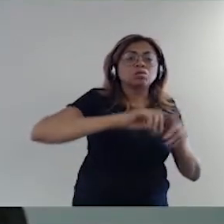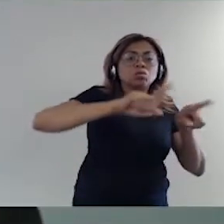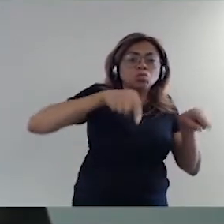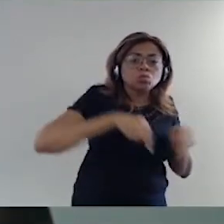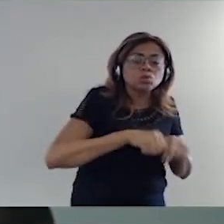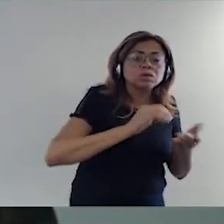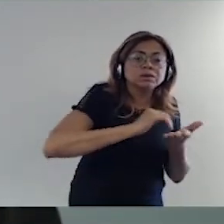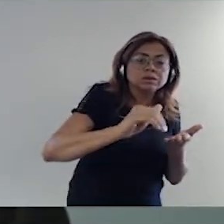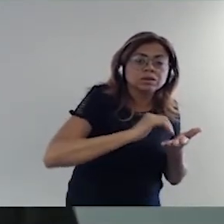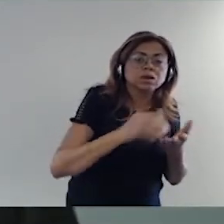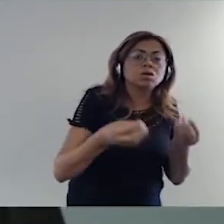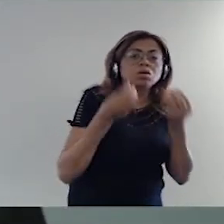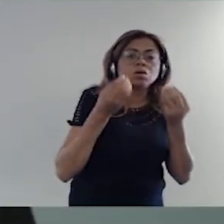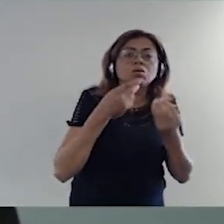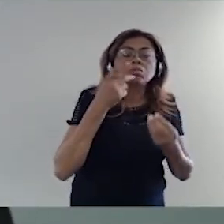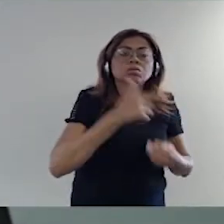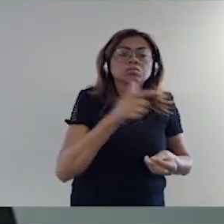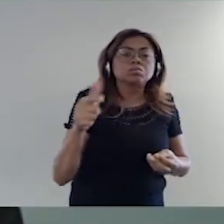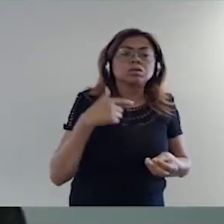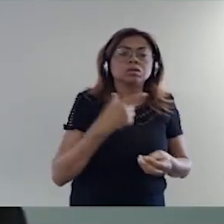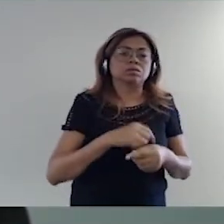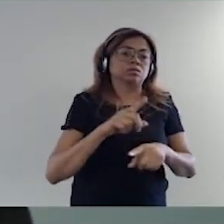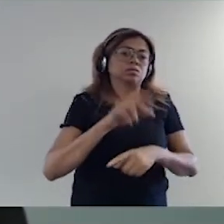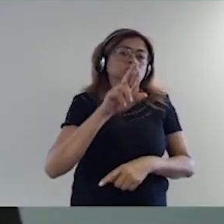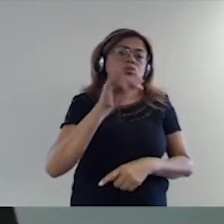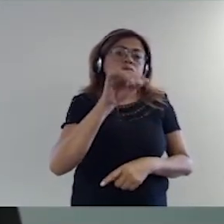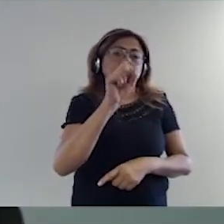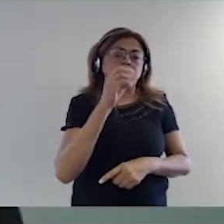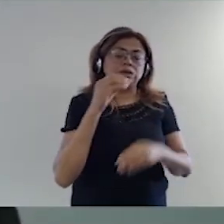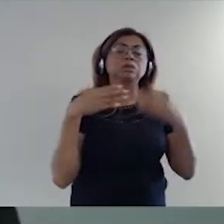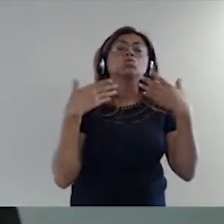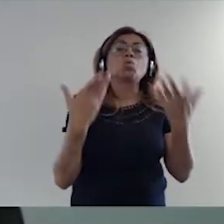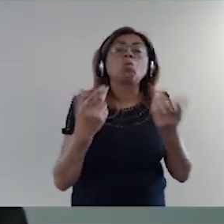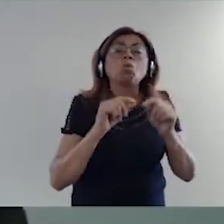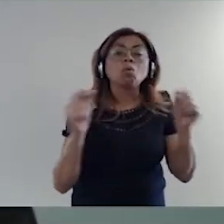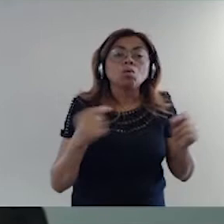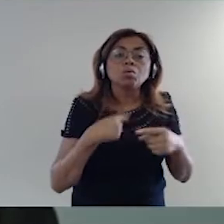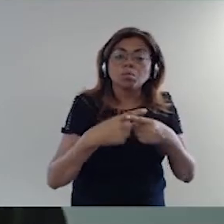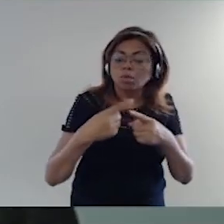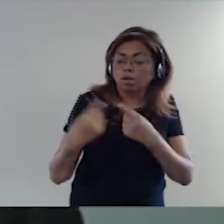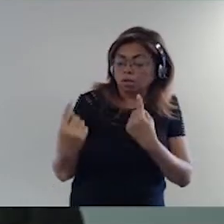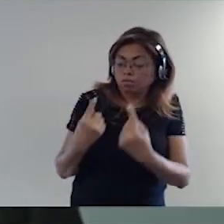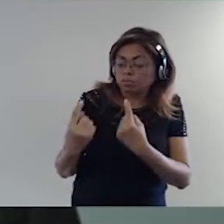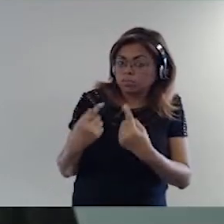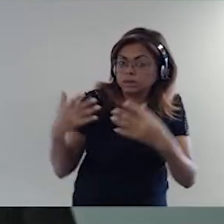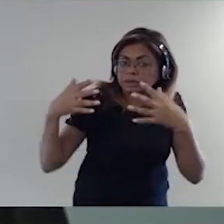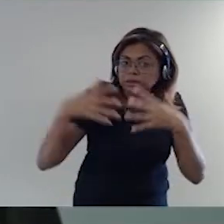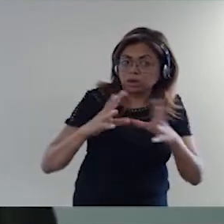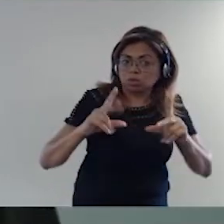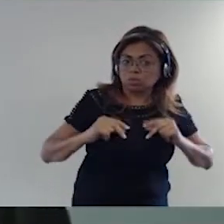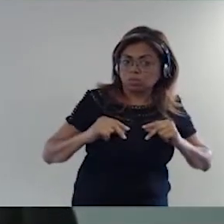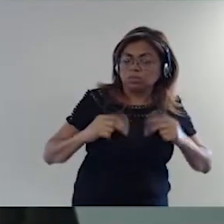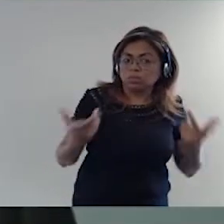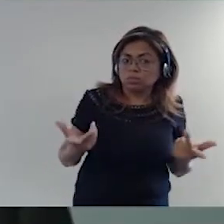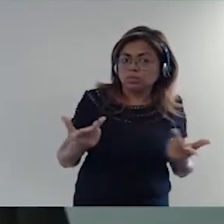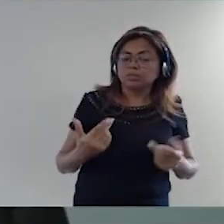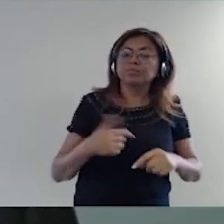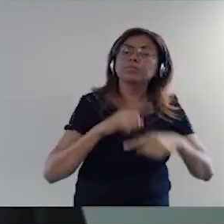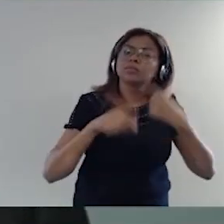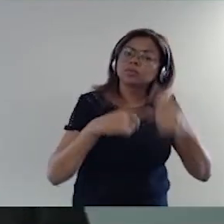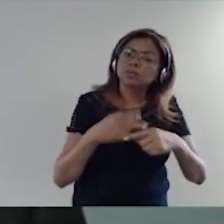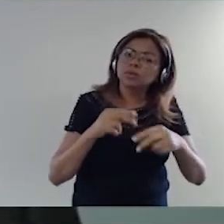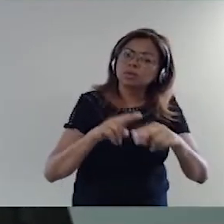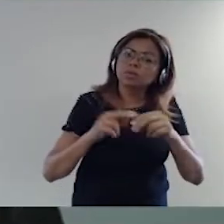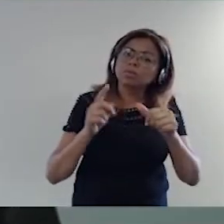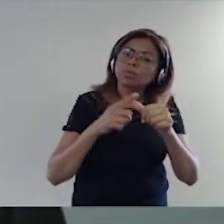como se ele não pudesse ser grupo de risco, como se as partes não pudessem ser grupo de risco, ignorando este fato. Então, ao